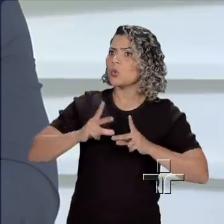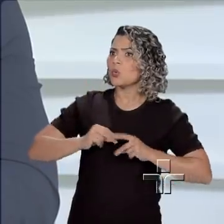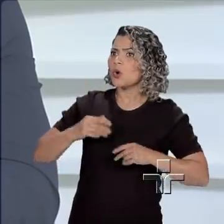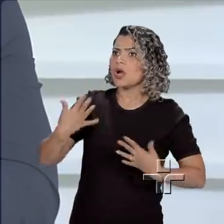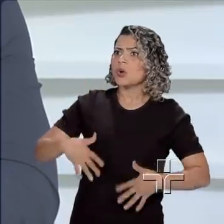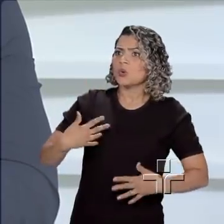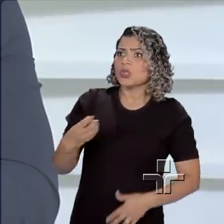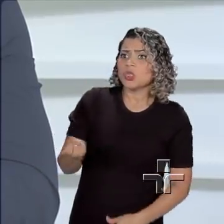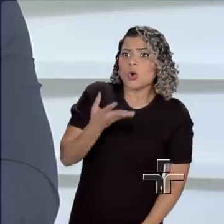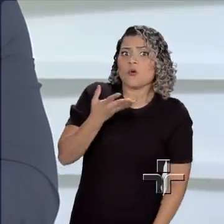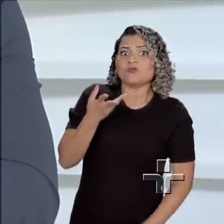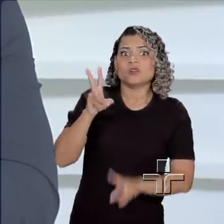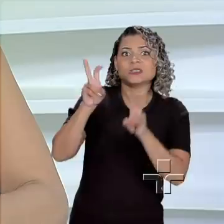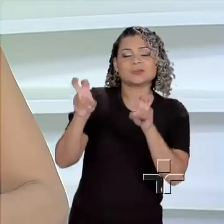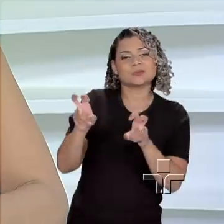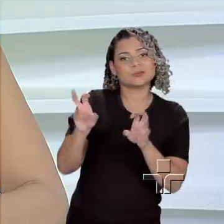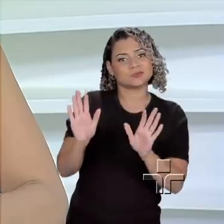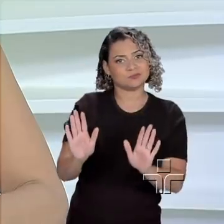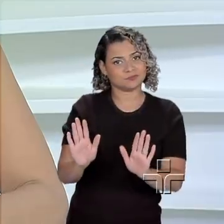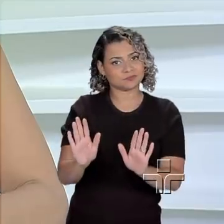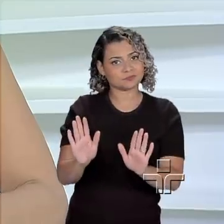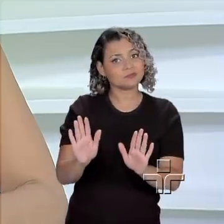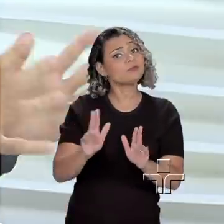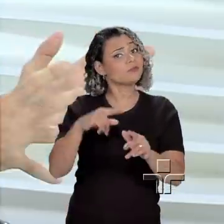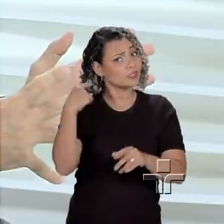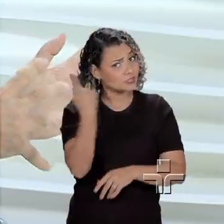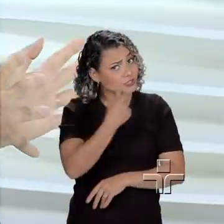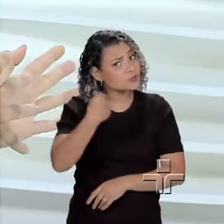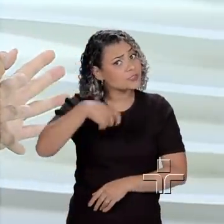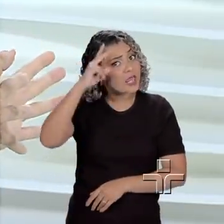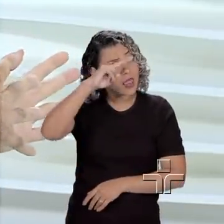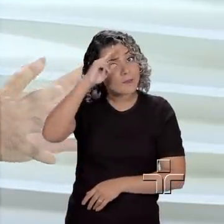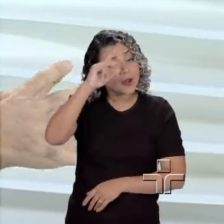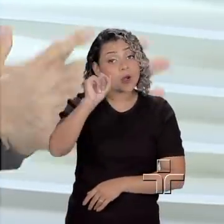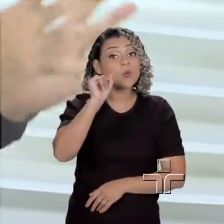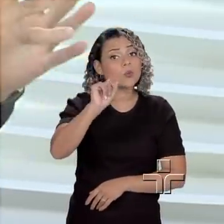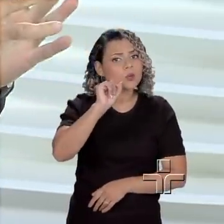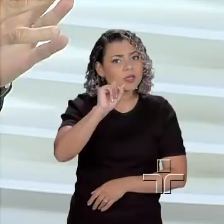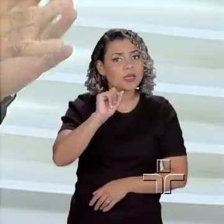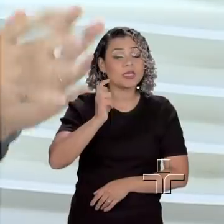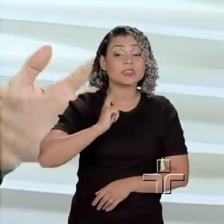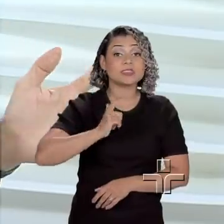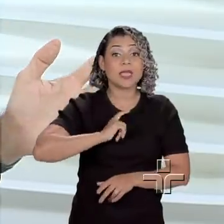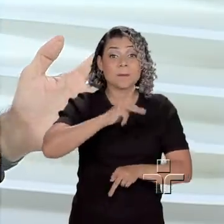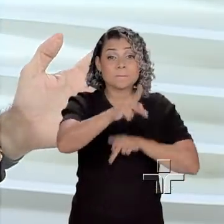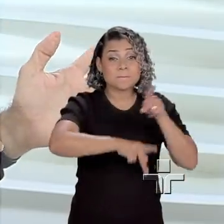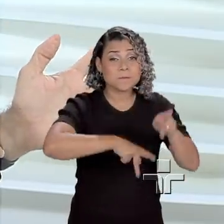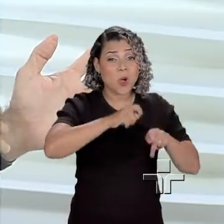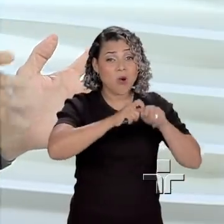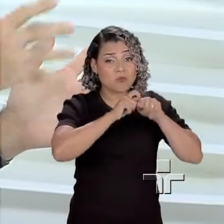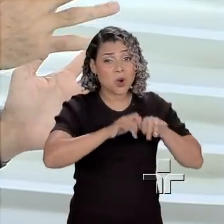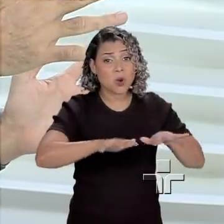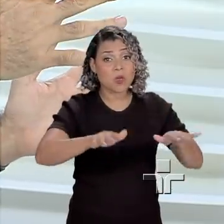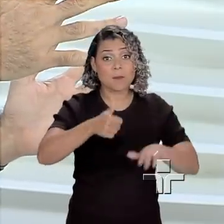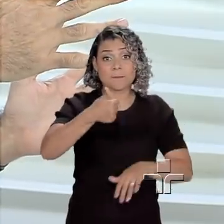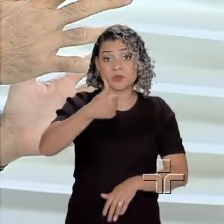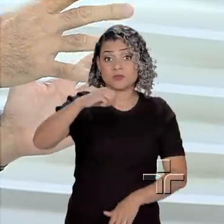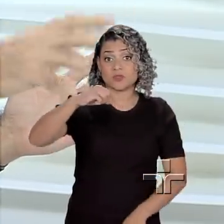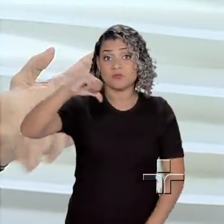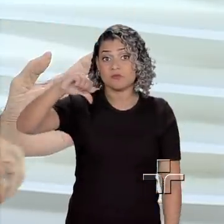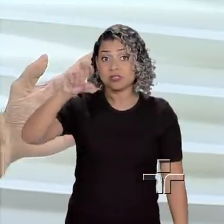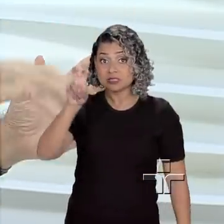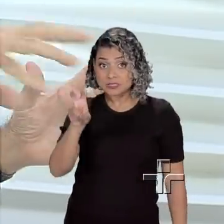mundo. Não é? Então, outra coisa que a gente tem que se lembrar é o seguinte, para uma quantidade muito grande de gente que nasceu de 1995 para